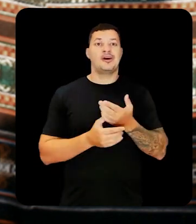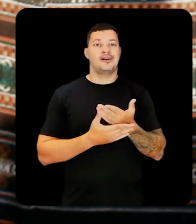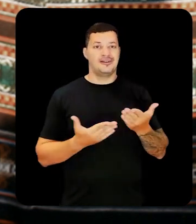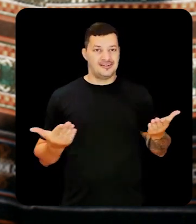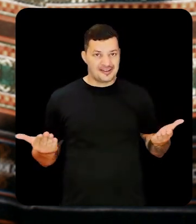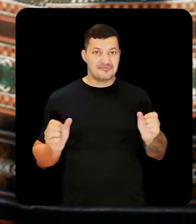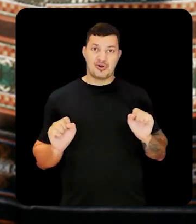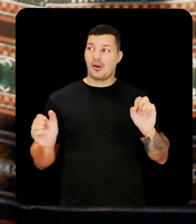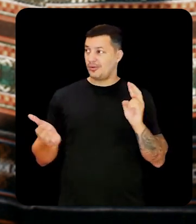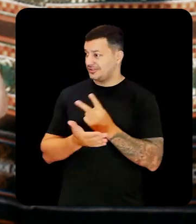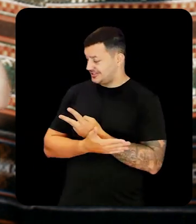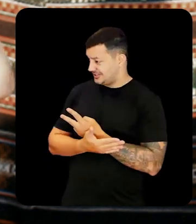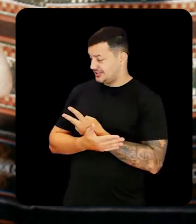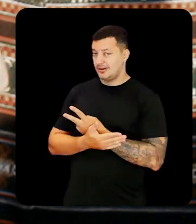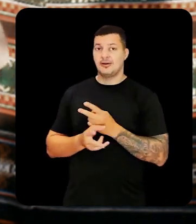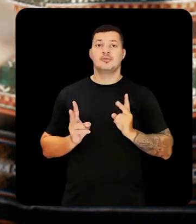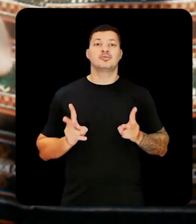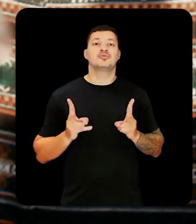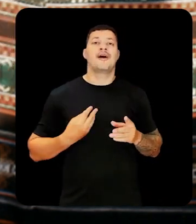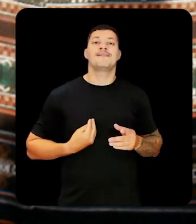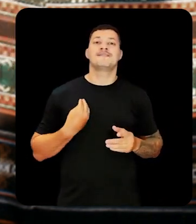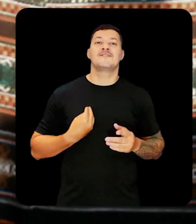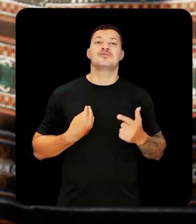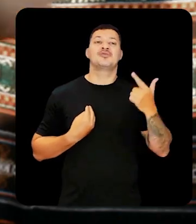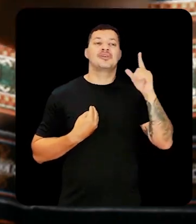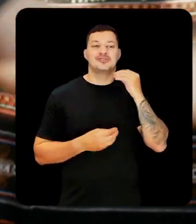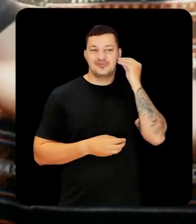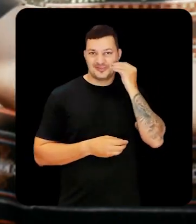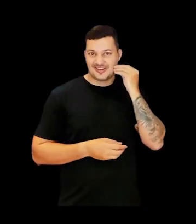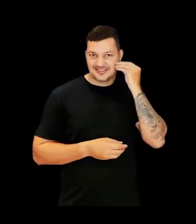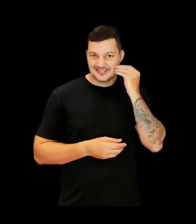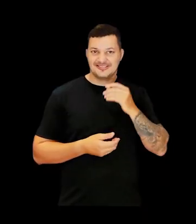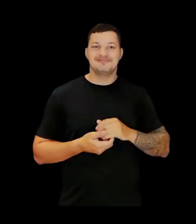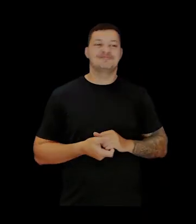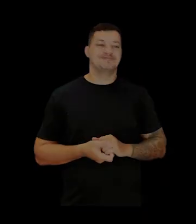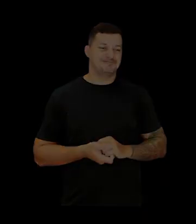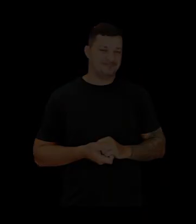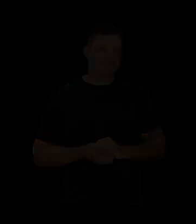fundamental para que tudo que aconteceu continue vivo de uma outra forma.